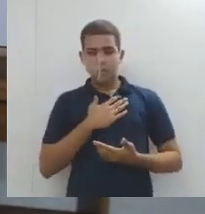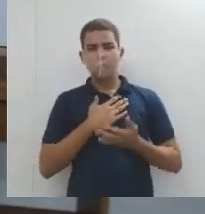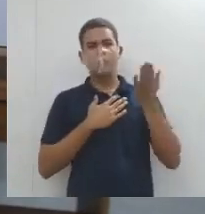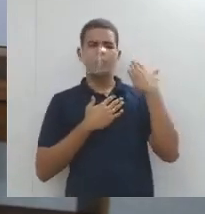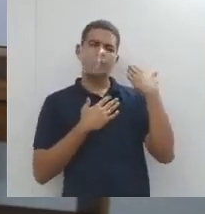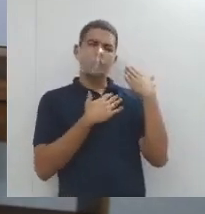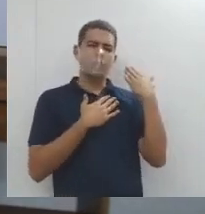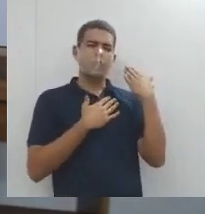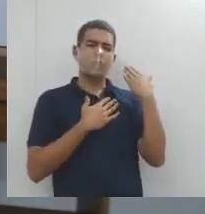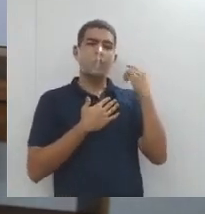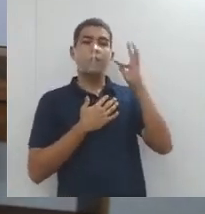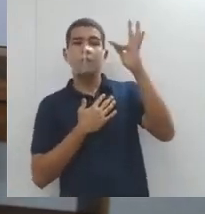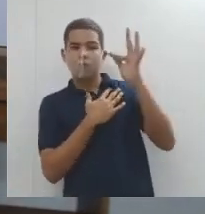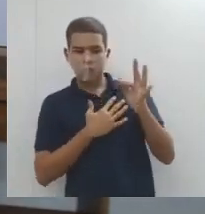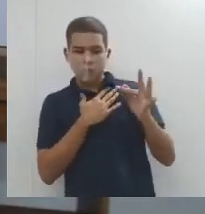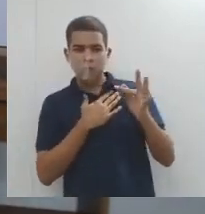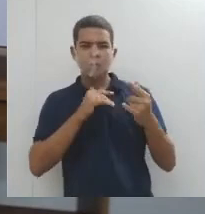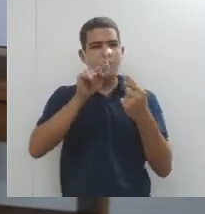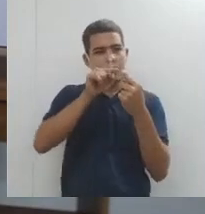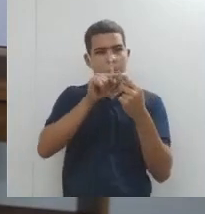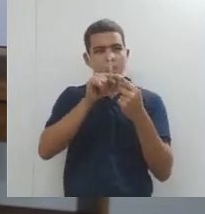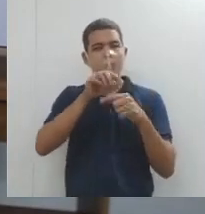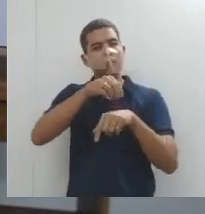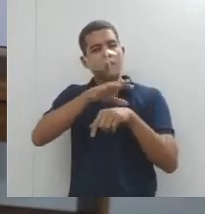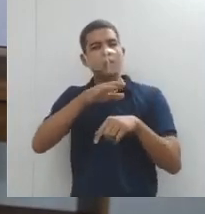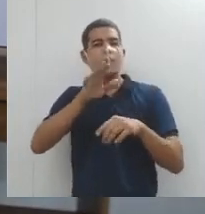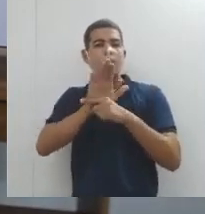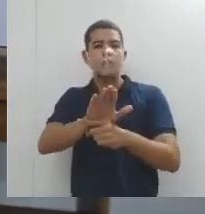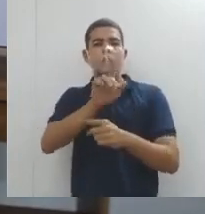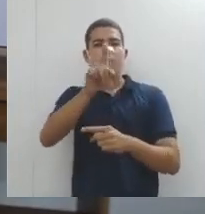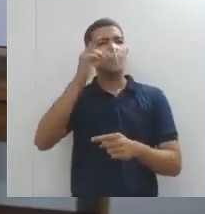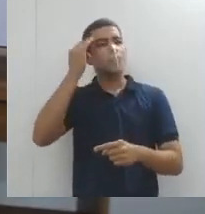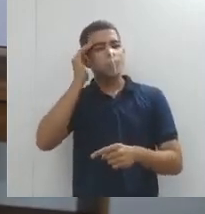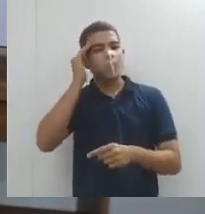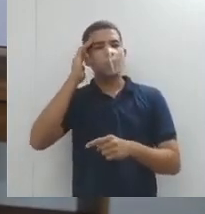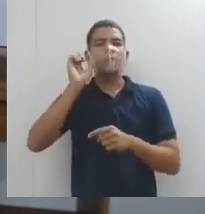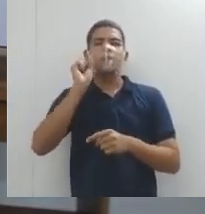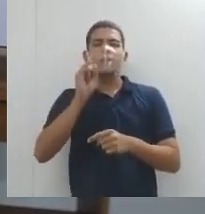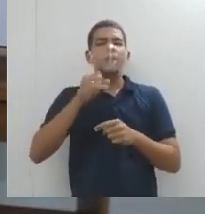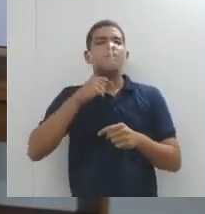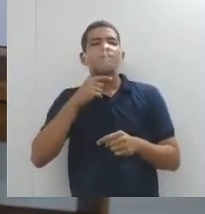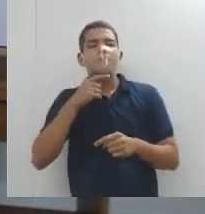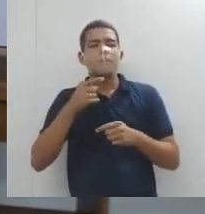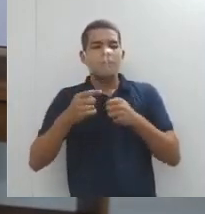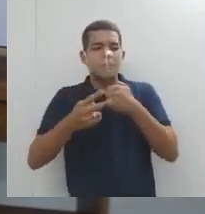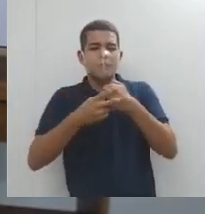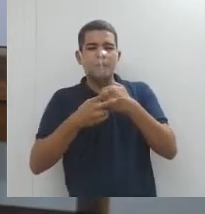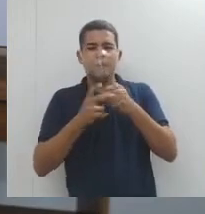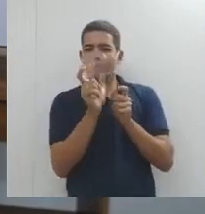essa dica ajuda bastante caso você ainda não consiga, em meio a tantas